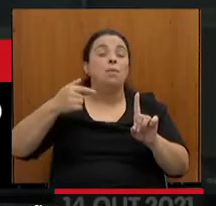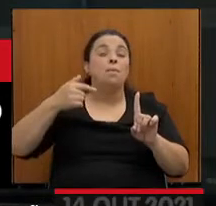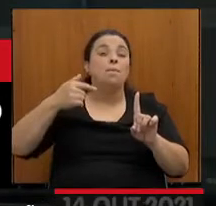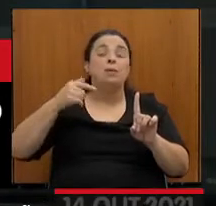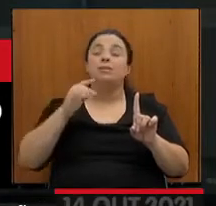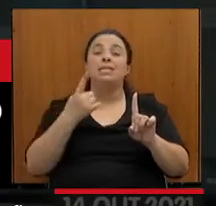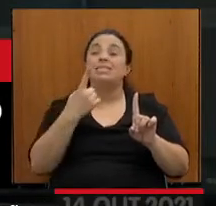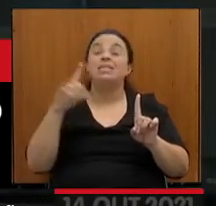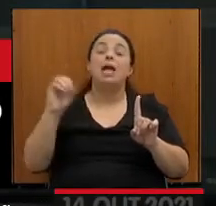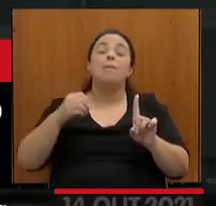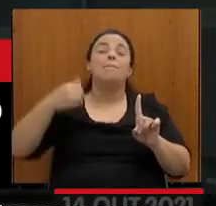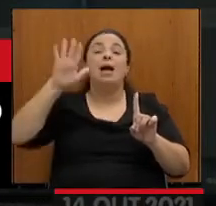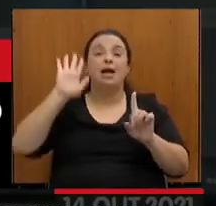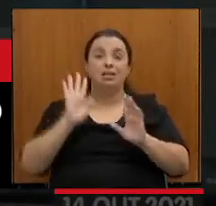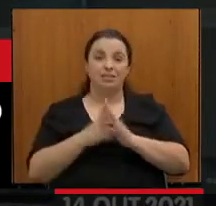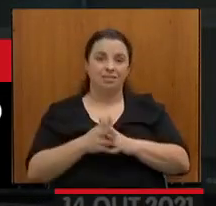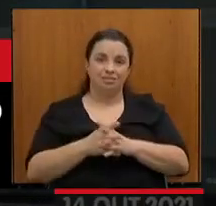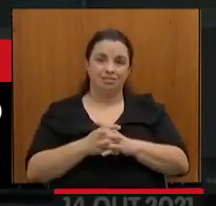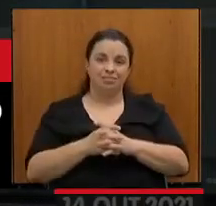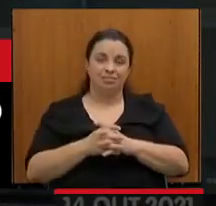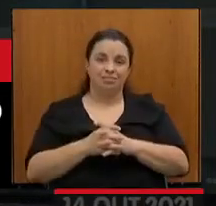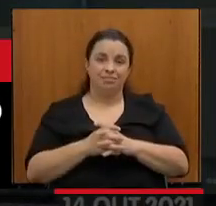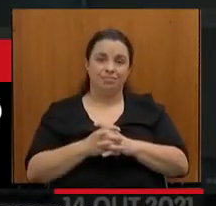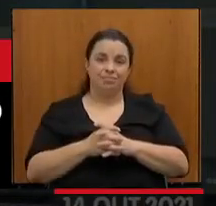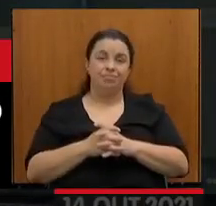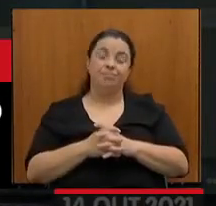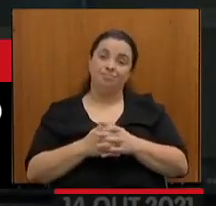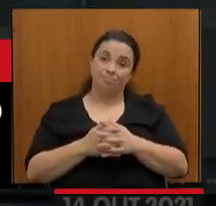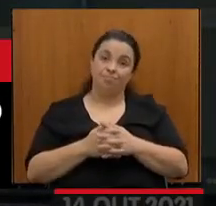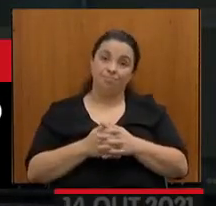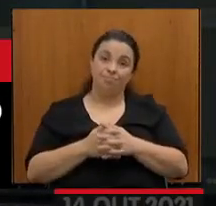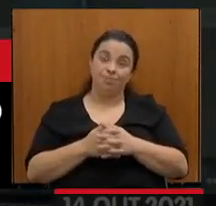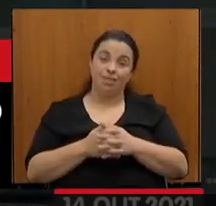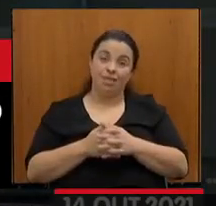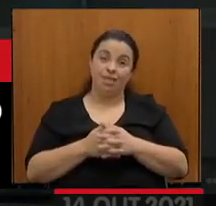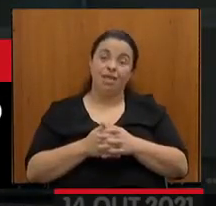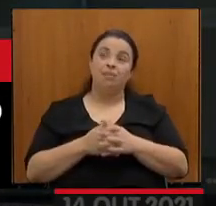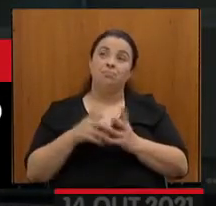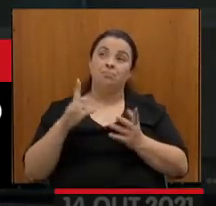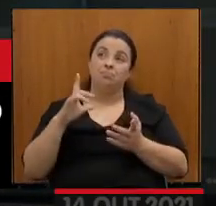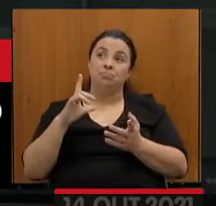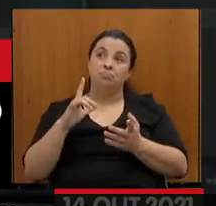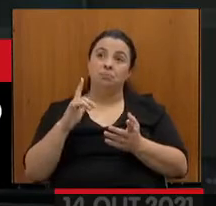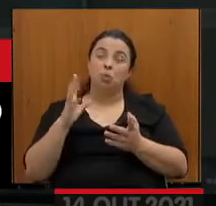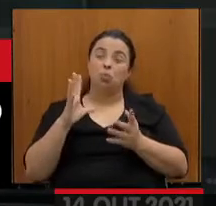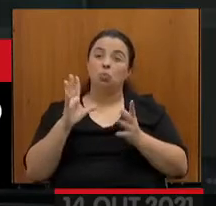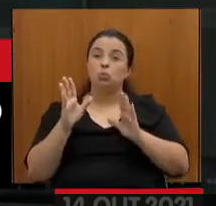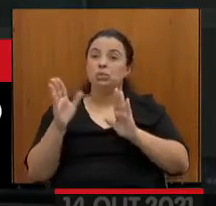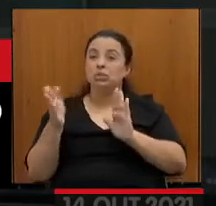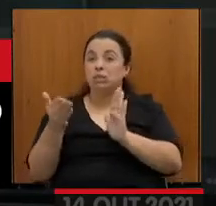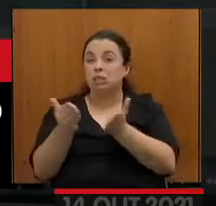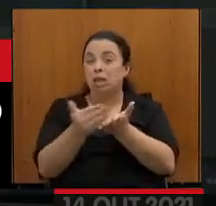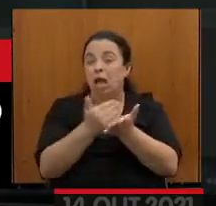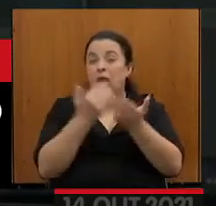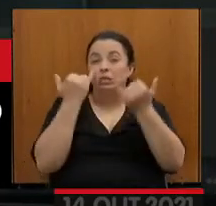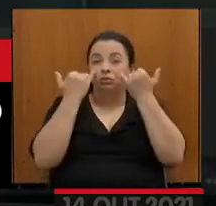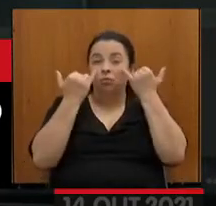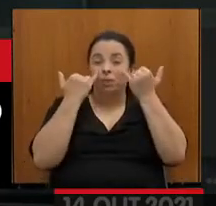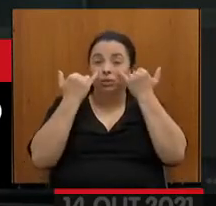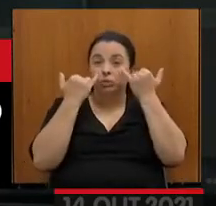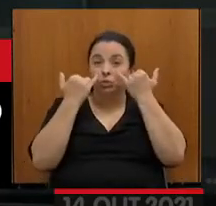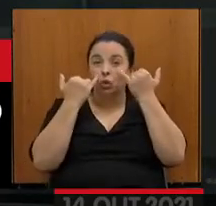Brasil uma mortalidade materna, que eu diria que não é totalmente vergonhosa, de